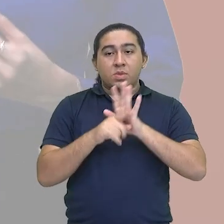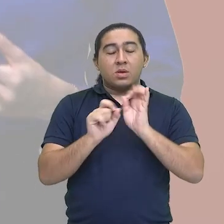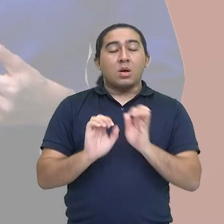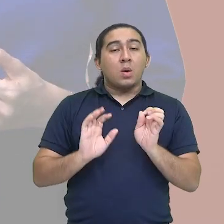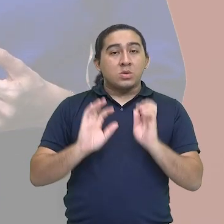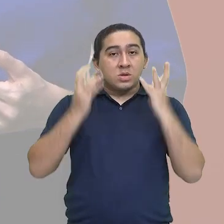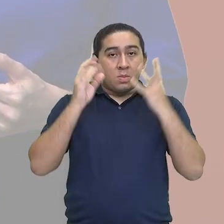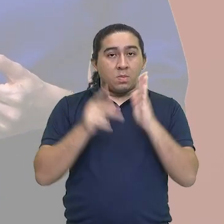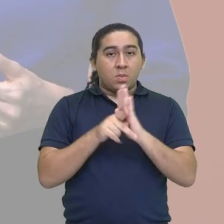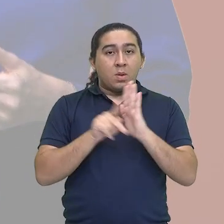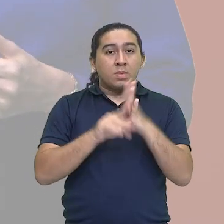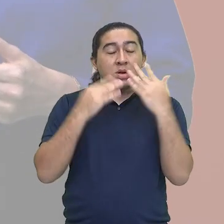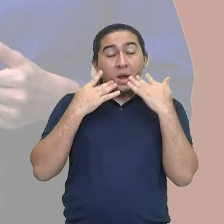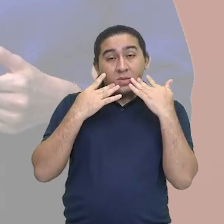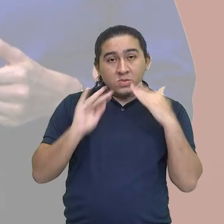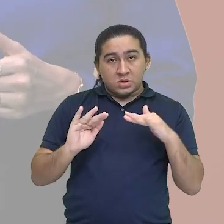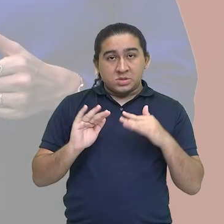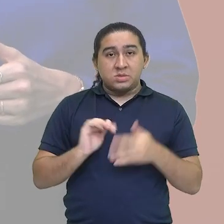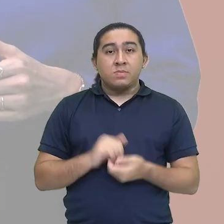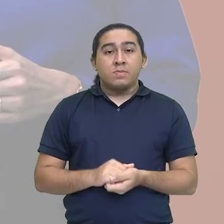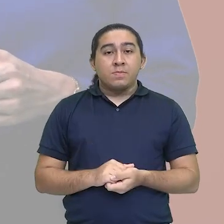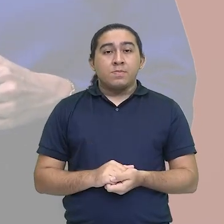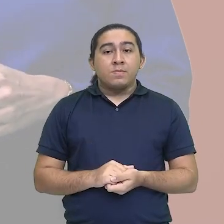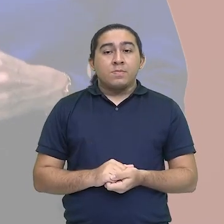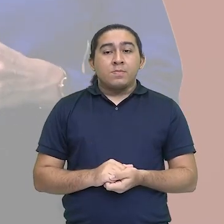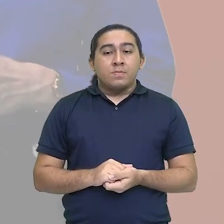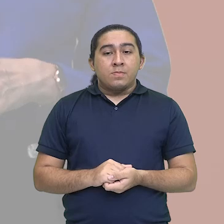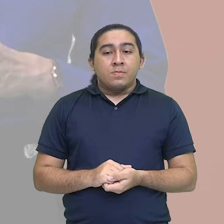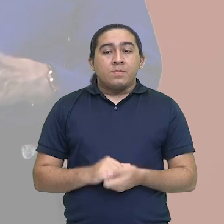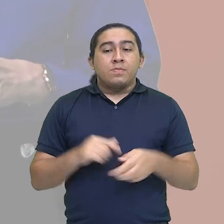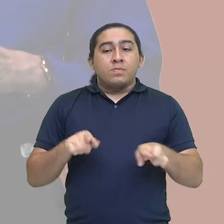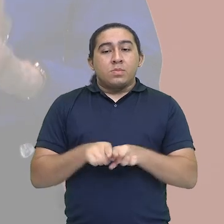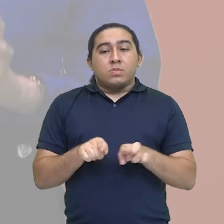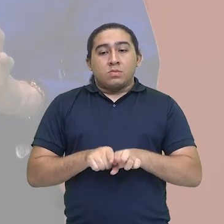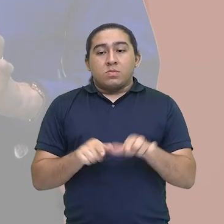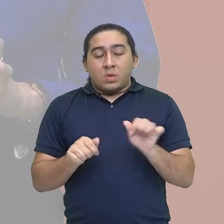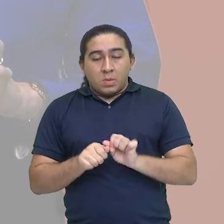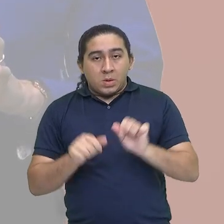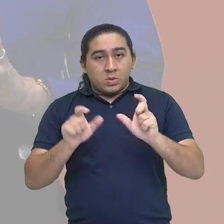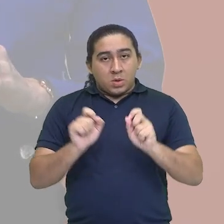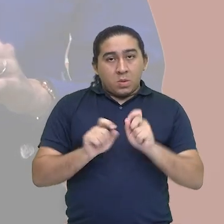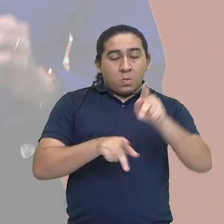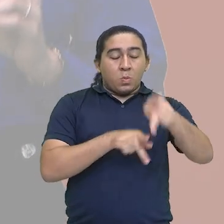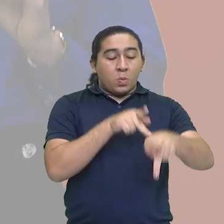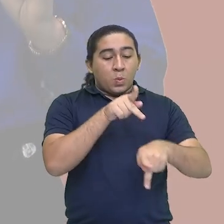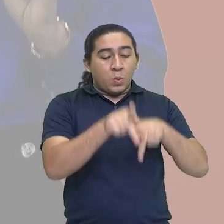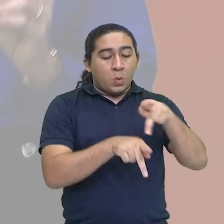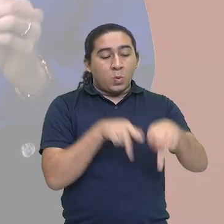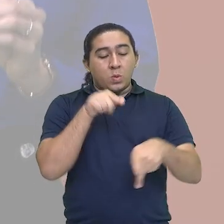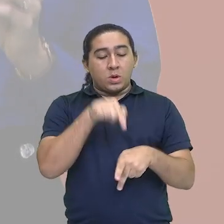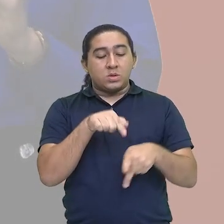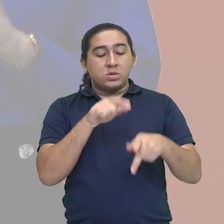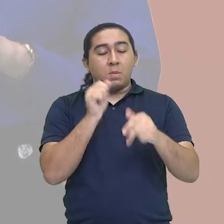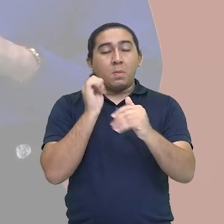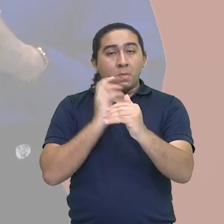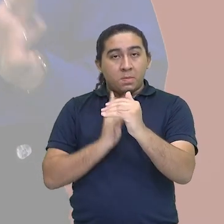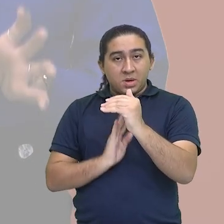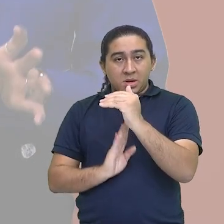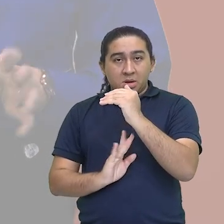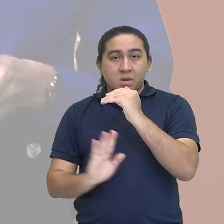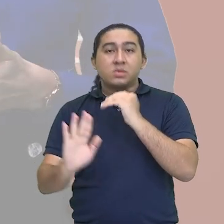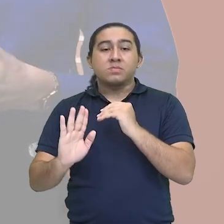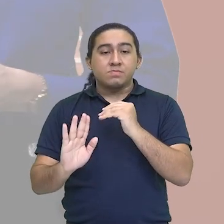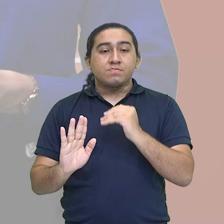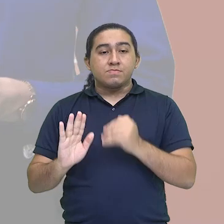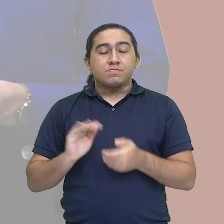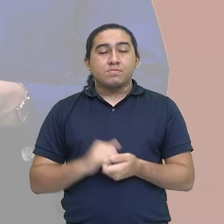fenômenos da natureza, né? Então, isso também vai fazer com que essa população, ela migre, ela se desloque